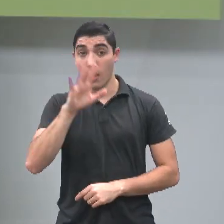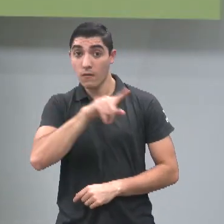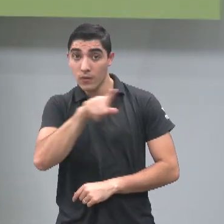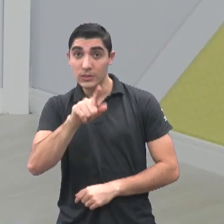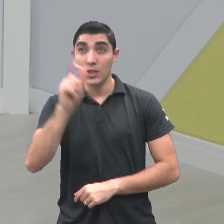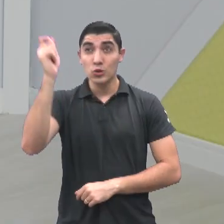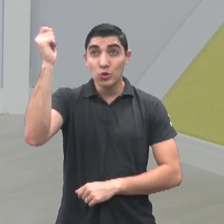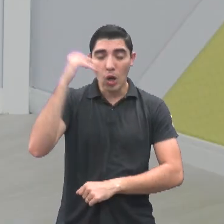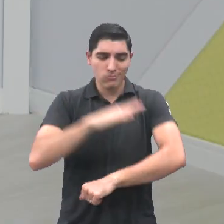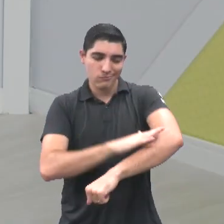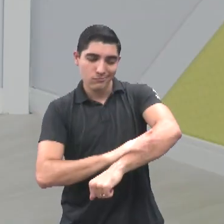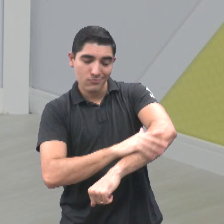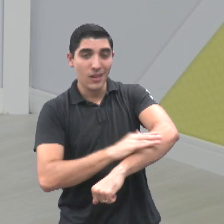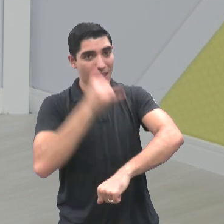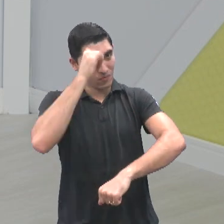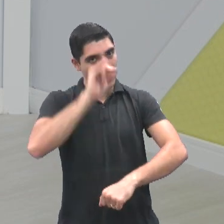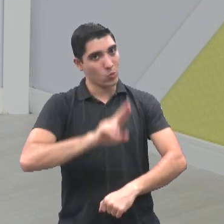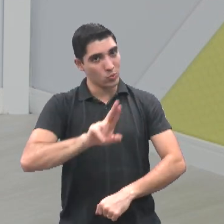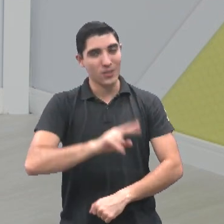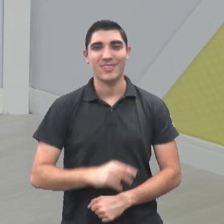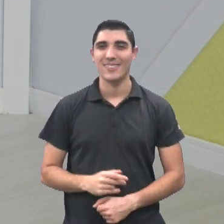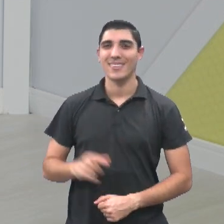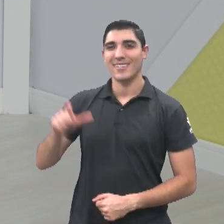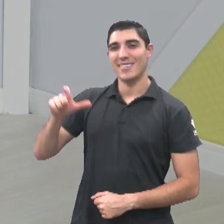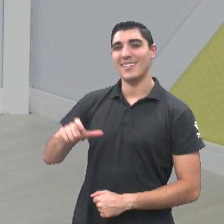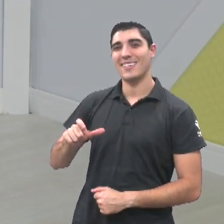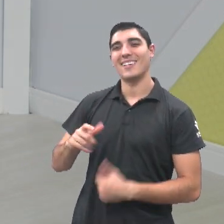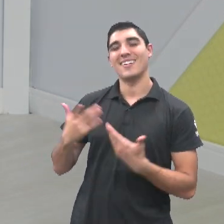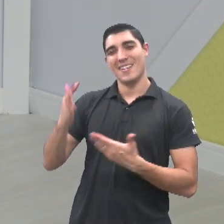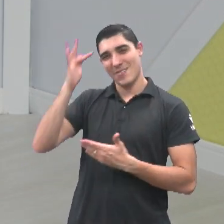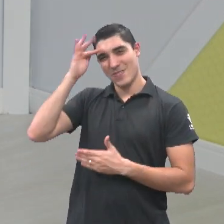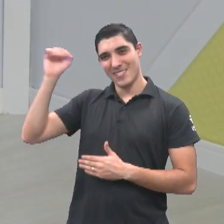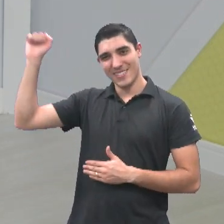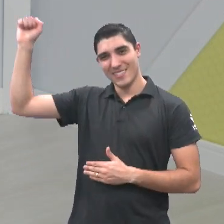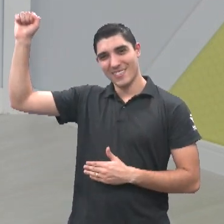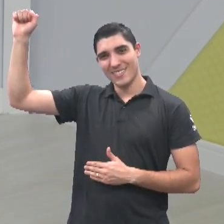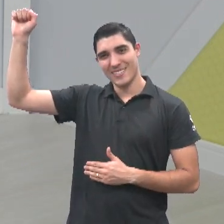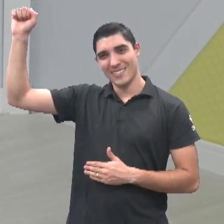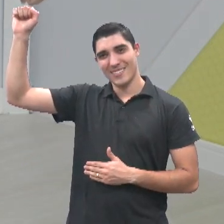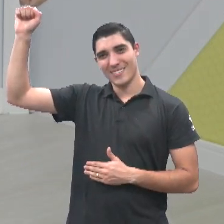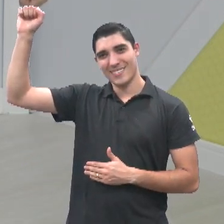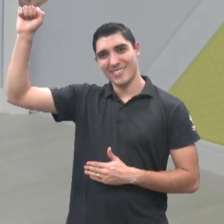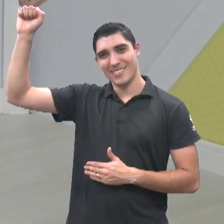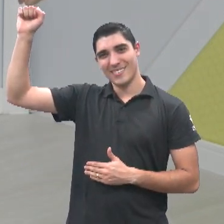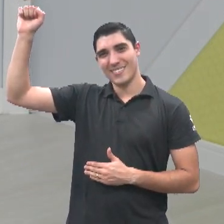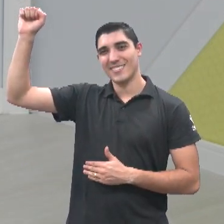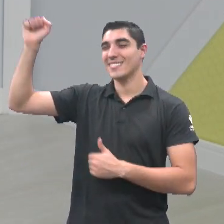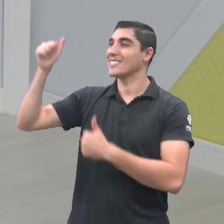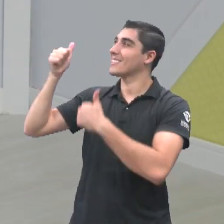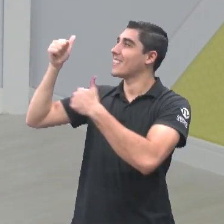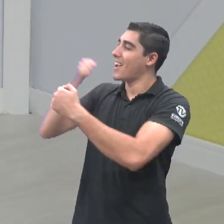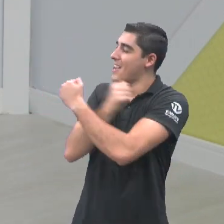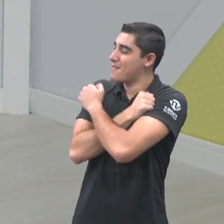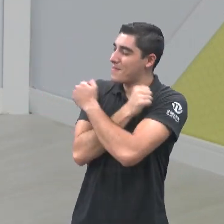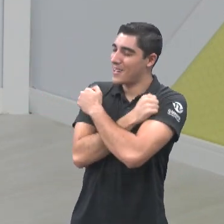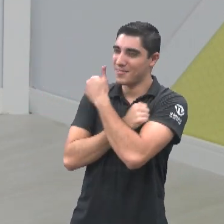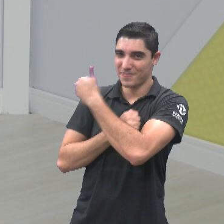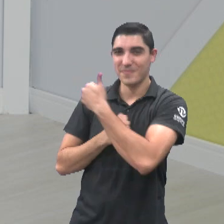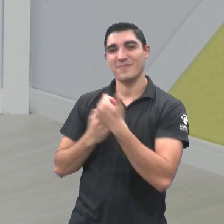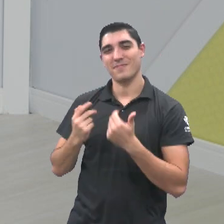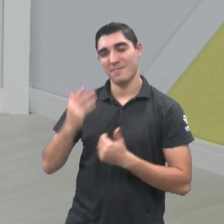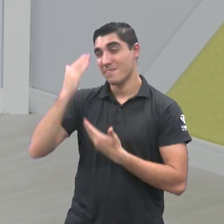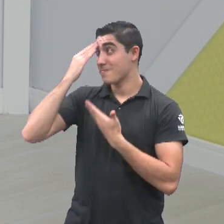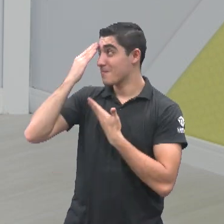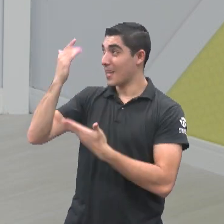solar. Já diria Pedro Bial. Luizão, um grande abraço. Cadê o... Estou aqui. Aê, Luizão, grande abraço para você, sempre